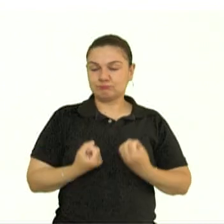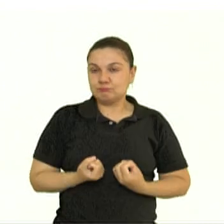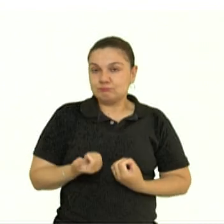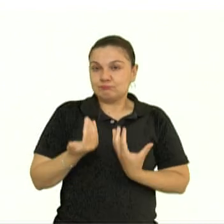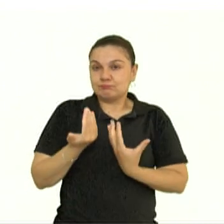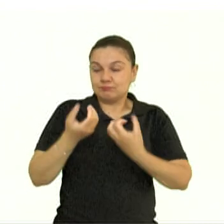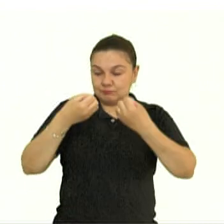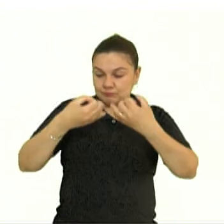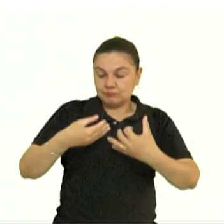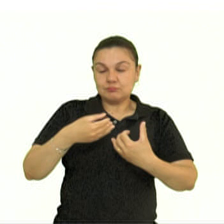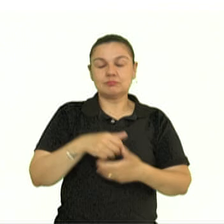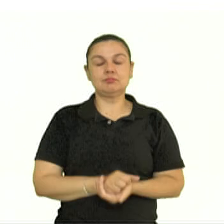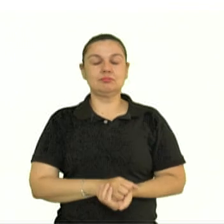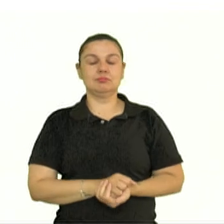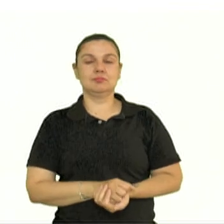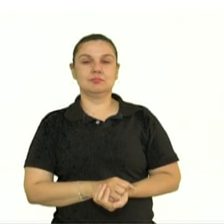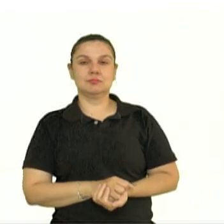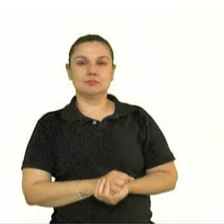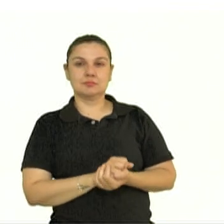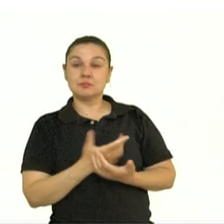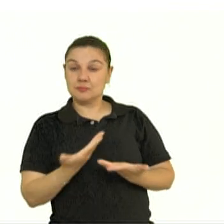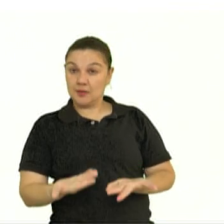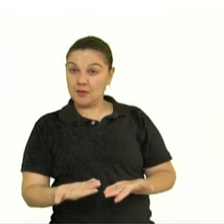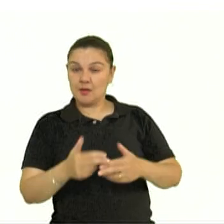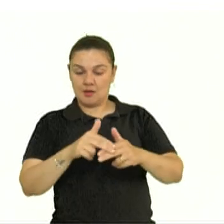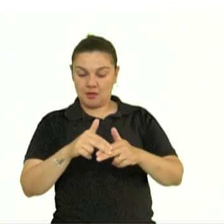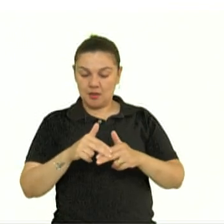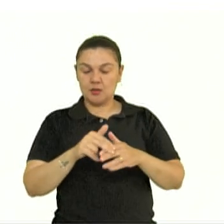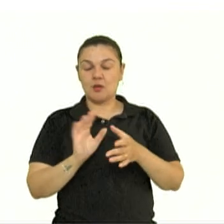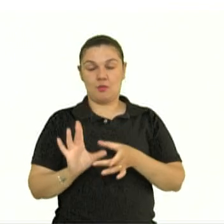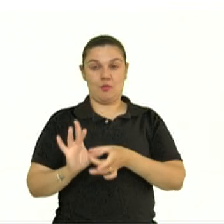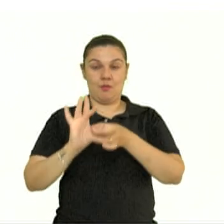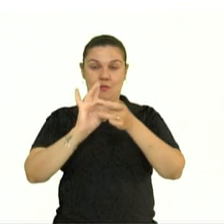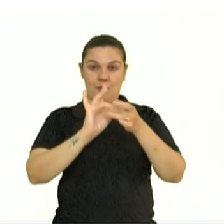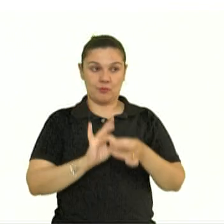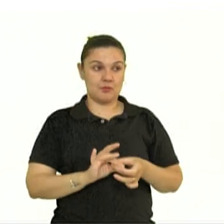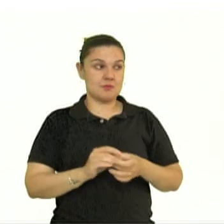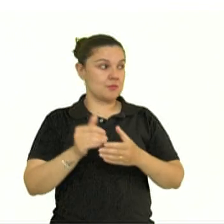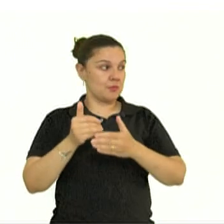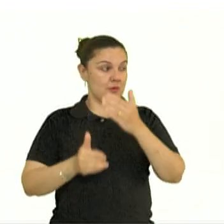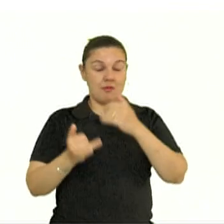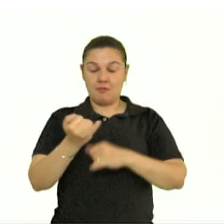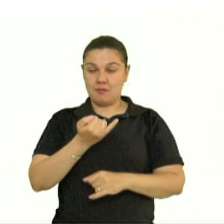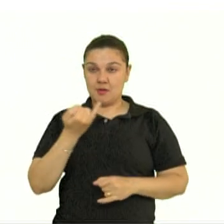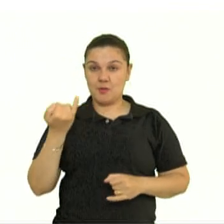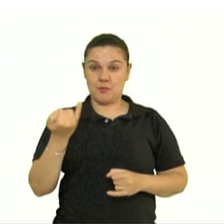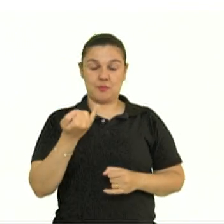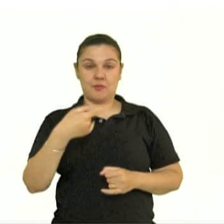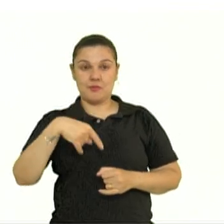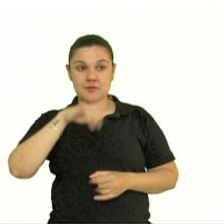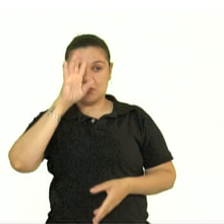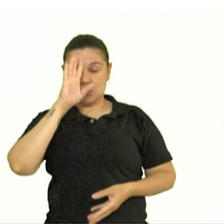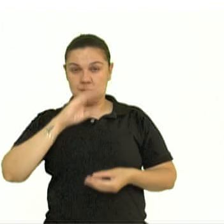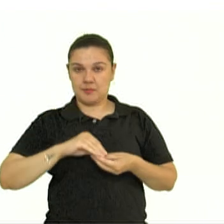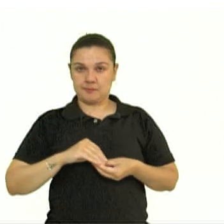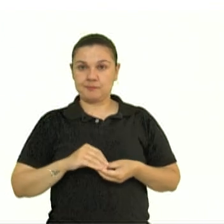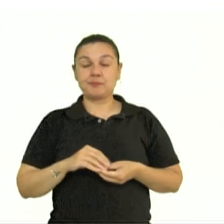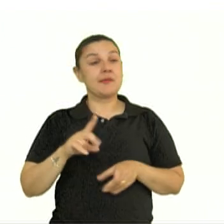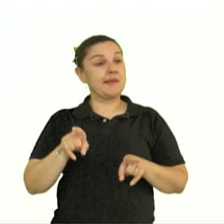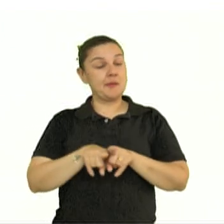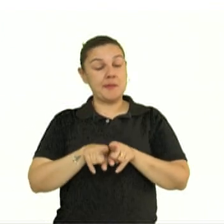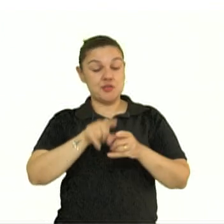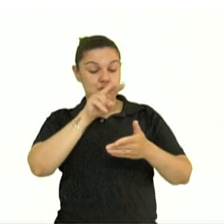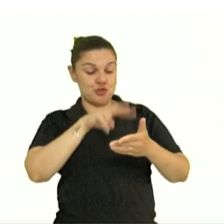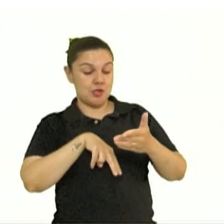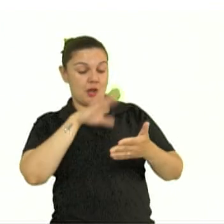está transmitindo ali nos versos. Então, por isso, o contexto de produção é importante você reconhecer. Lemos e